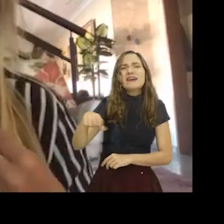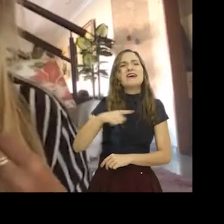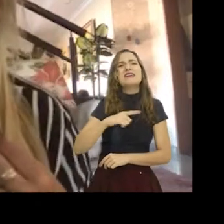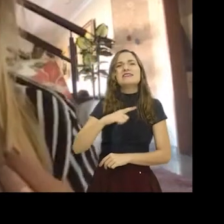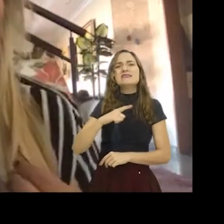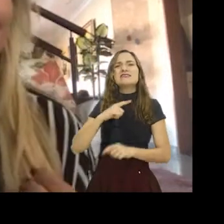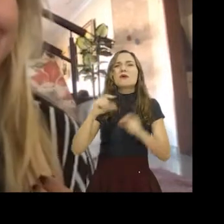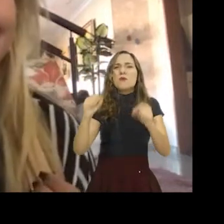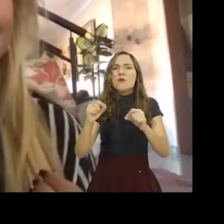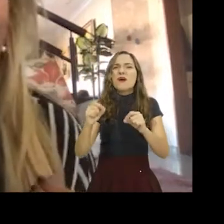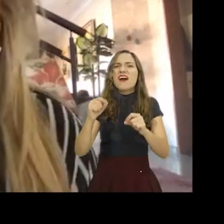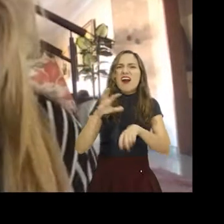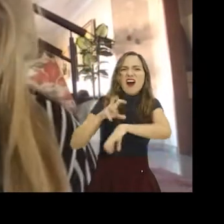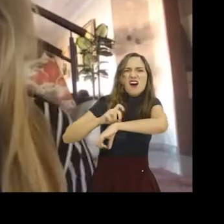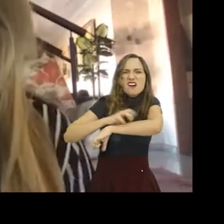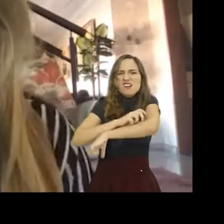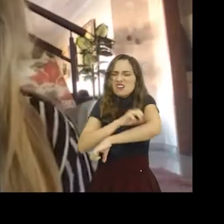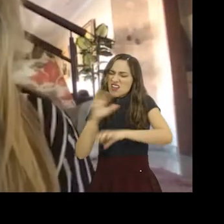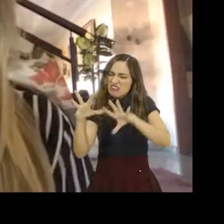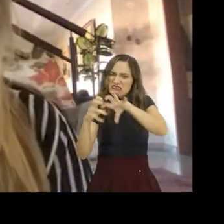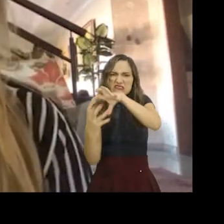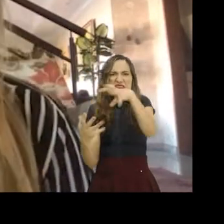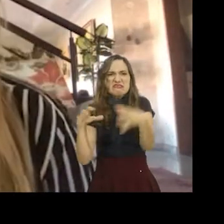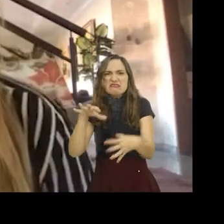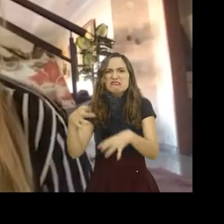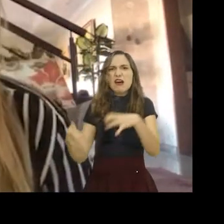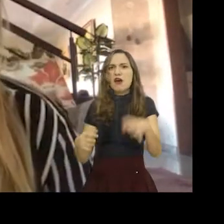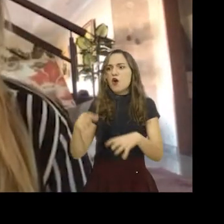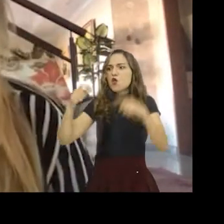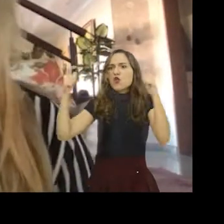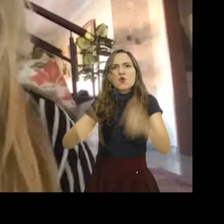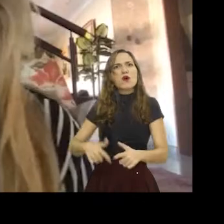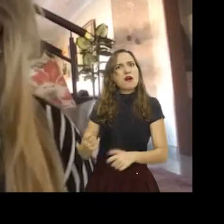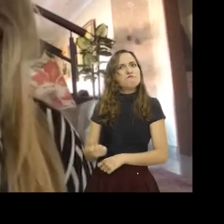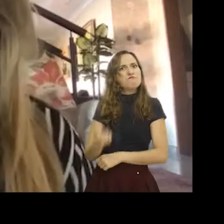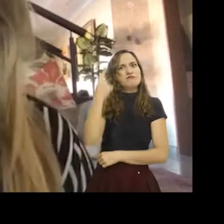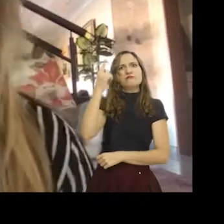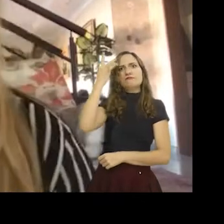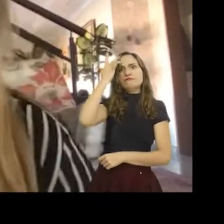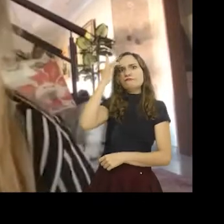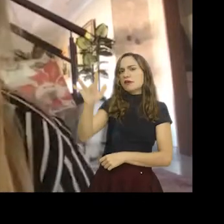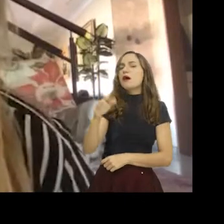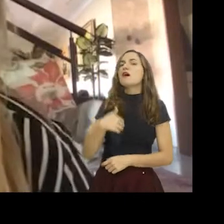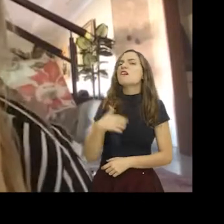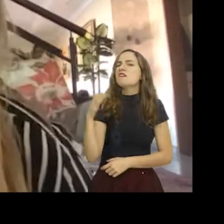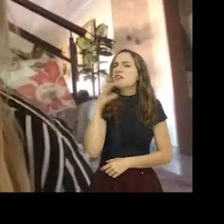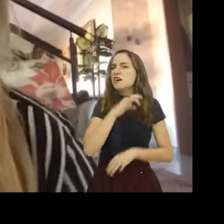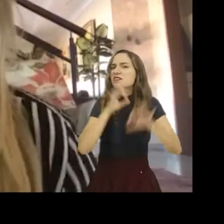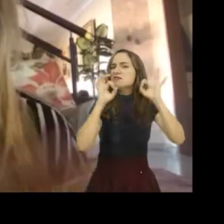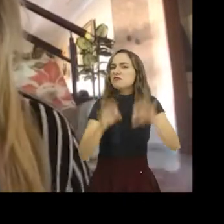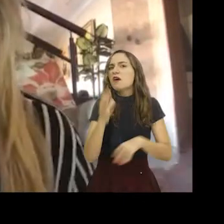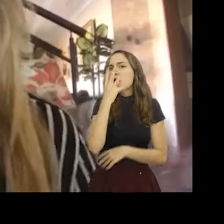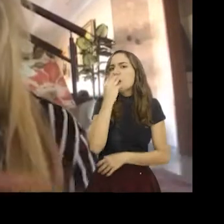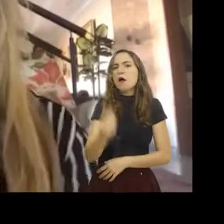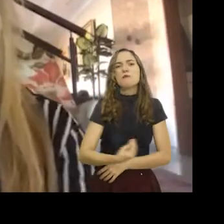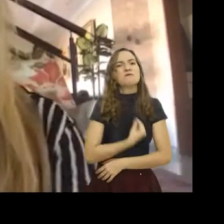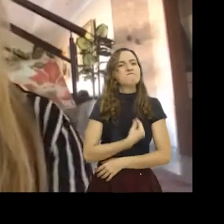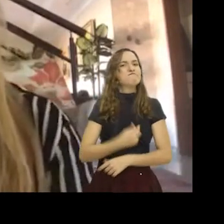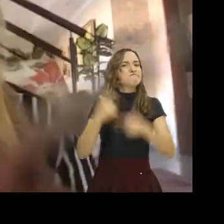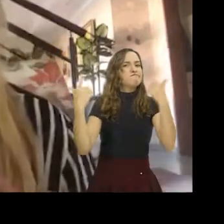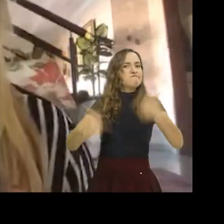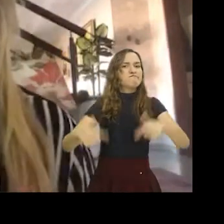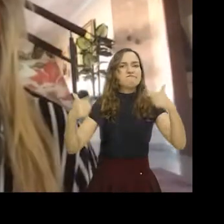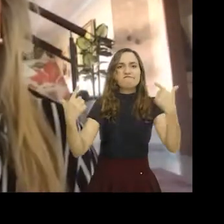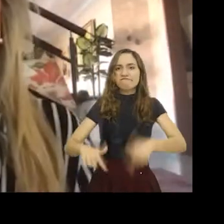cheinho de teia de aranha, numa terra tão estranha que vai ver que o tal do lobo nem